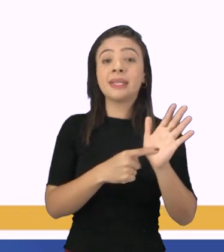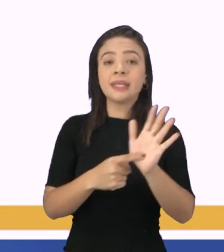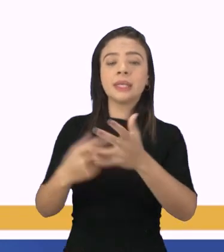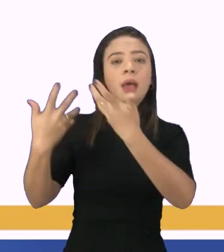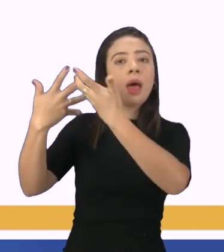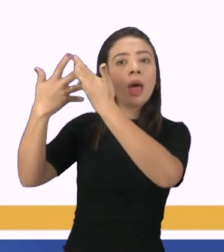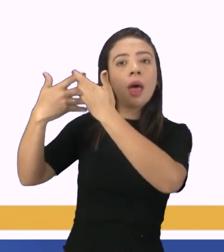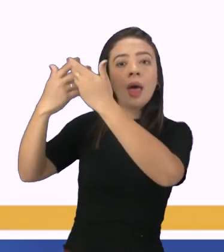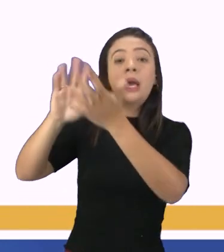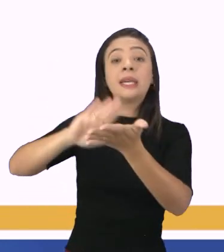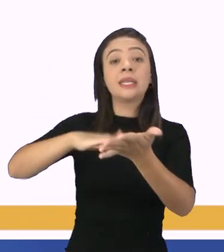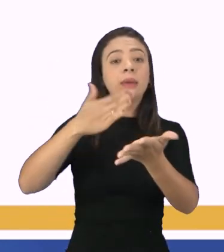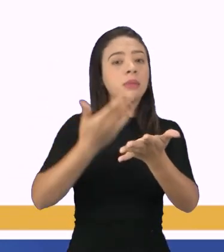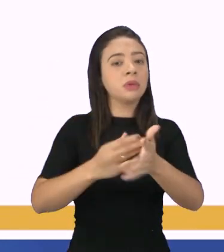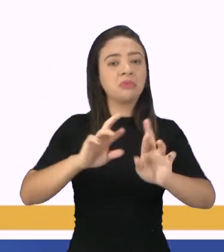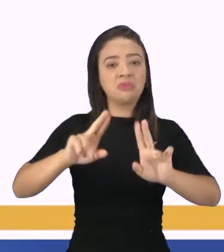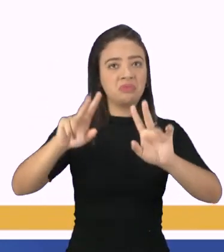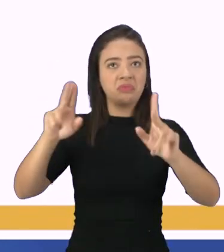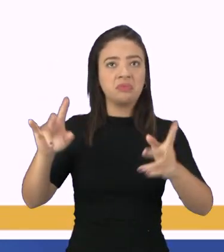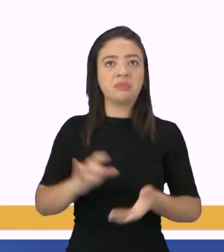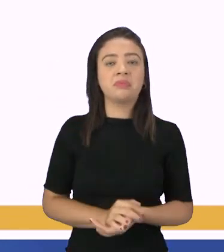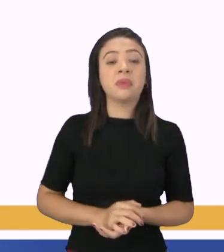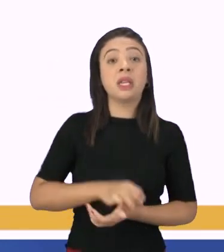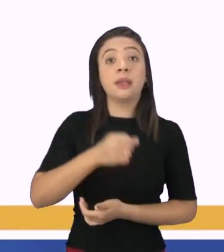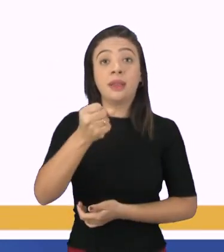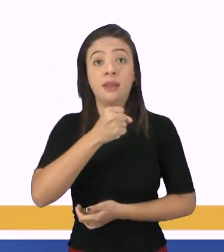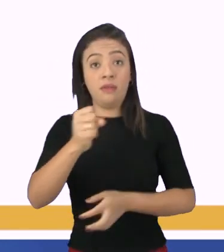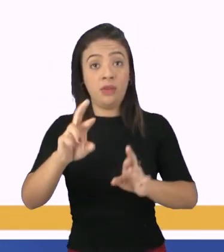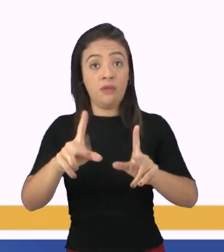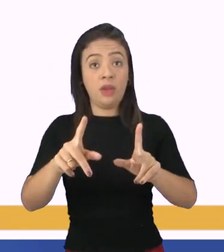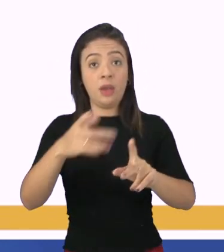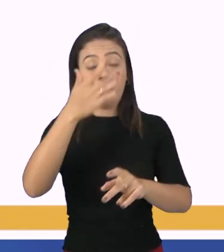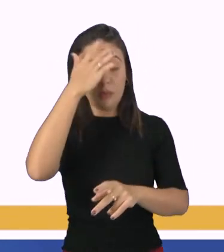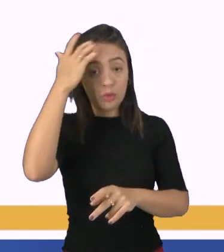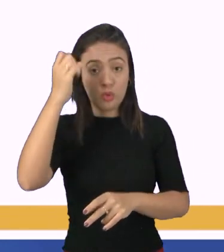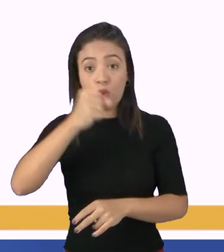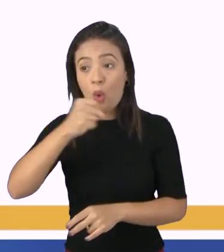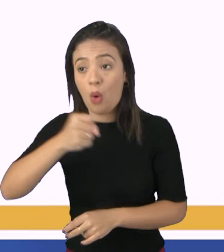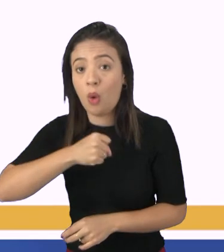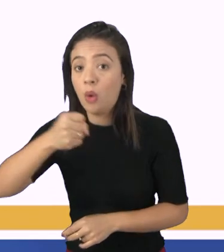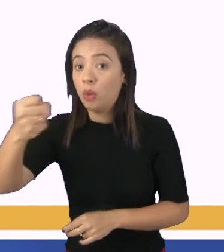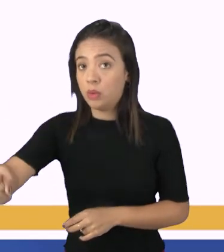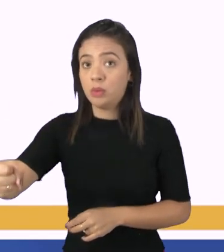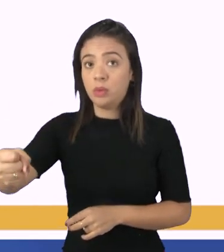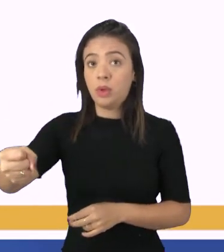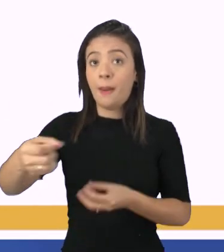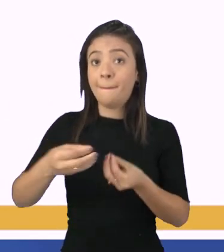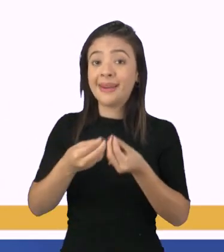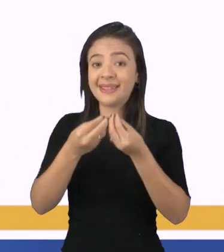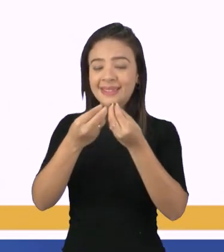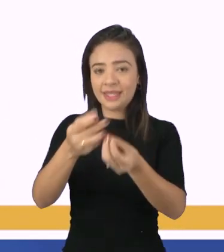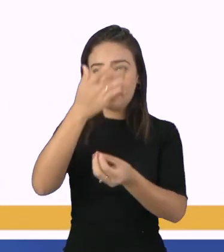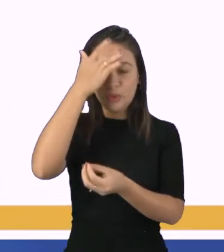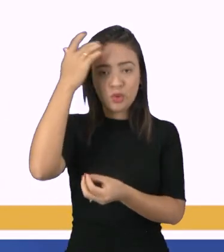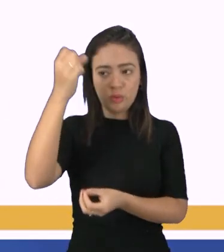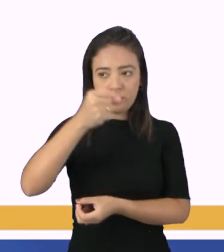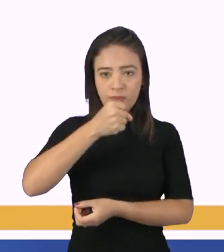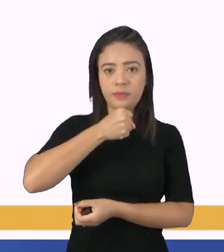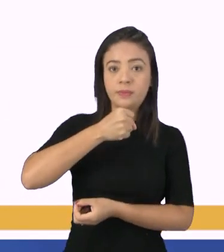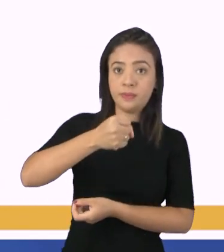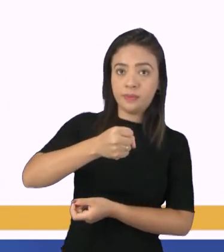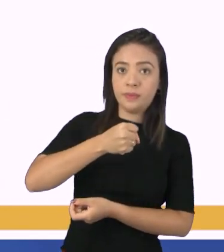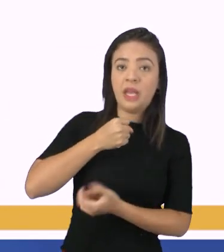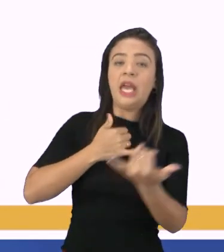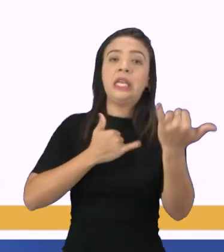para interpretações subjetivas. Na entrevista, o entrevistado fornecerá ao entrevistador informações